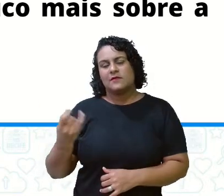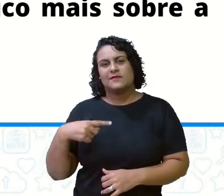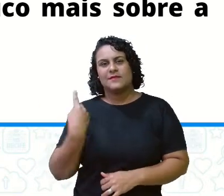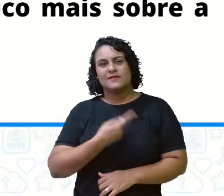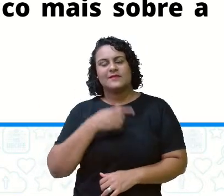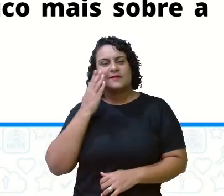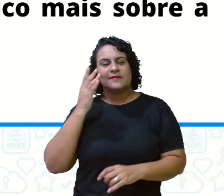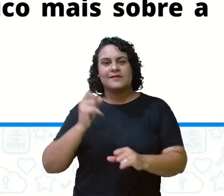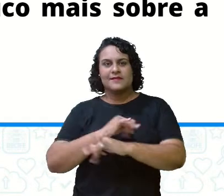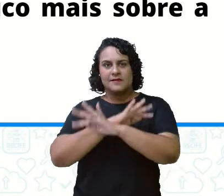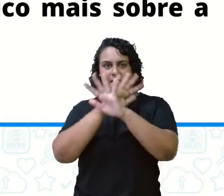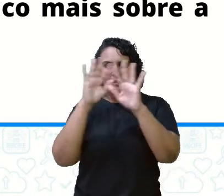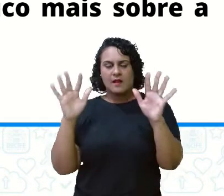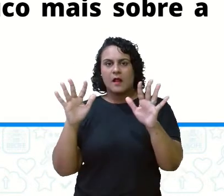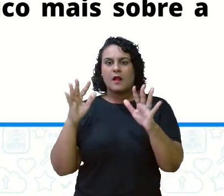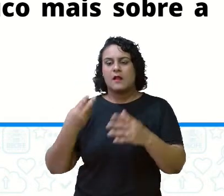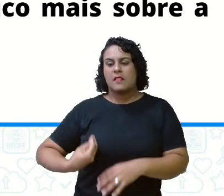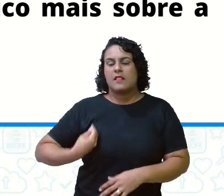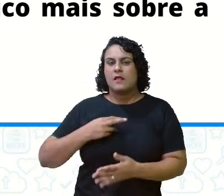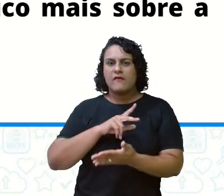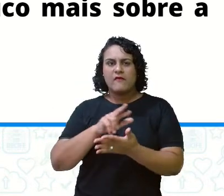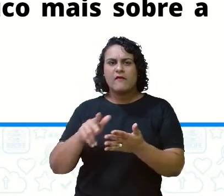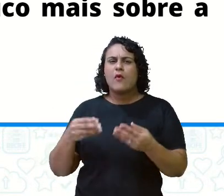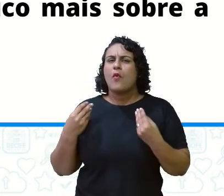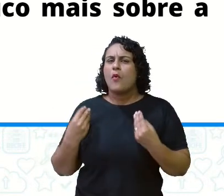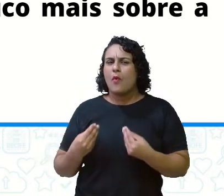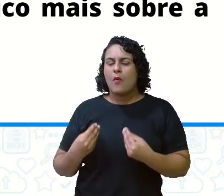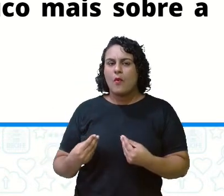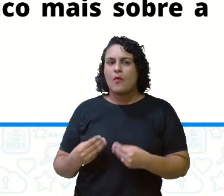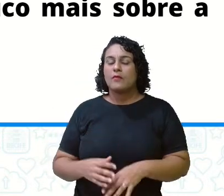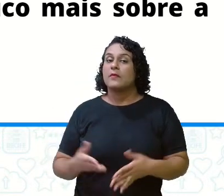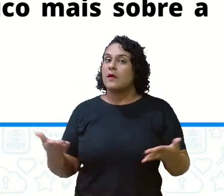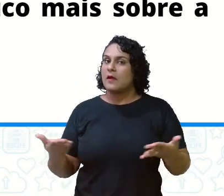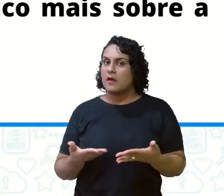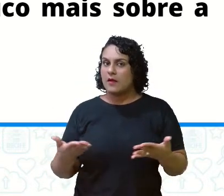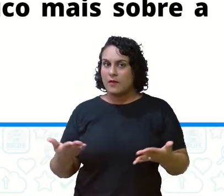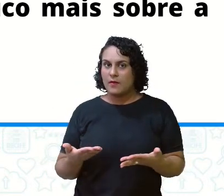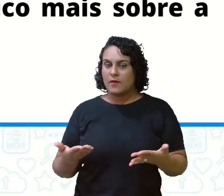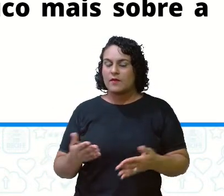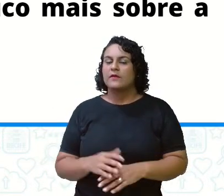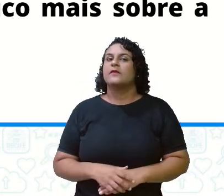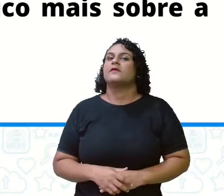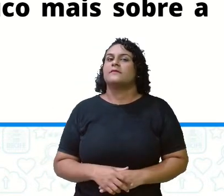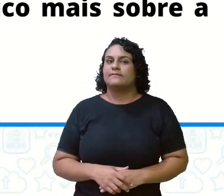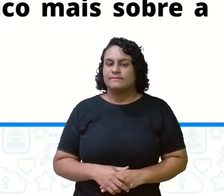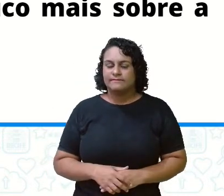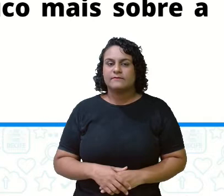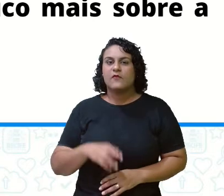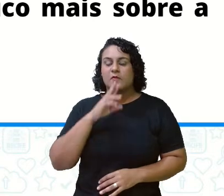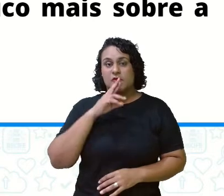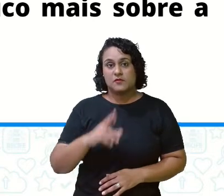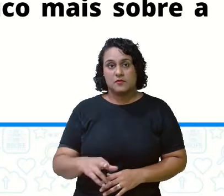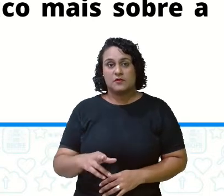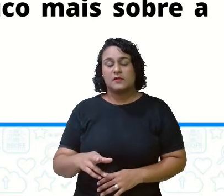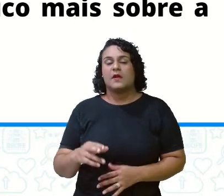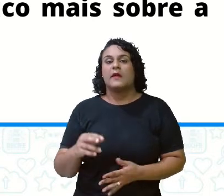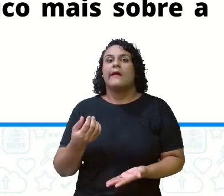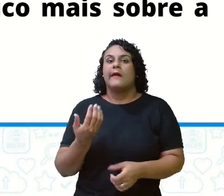um pouco mais sobre a biodiversidade. Agora a gente vai fazer as nossas questões de